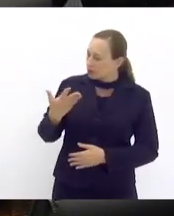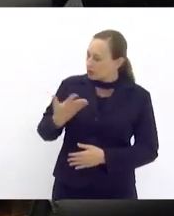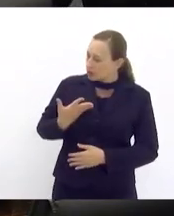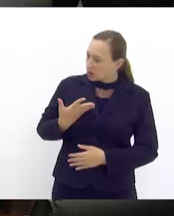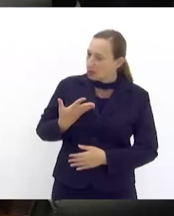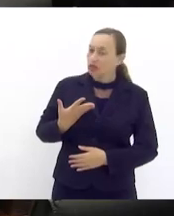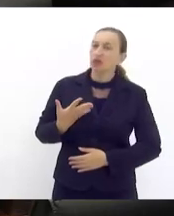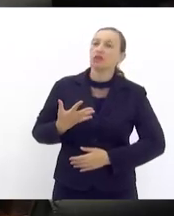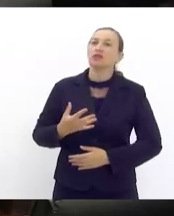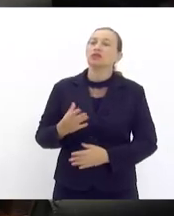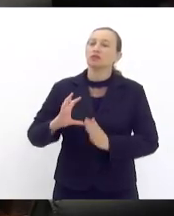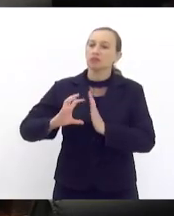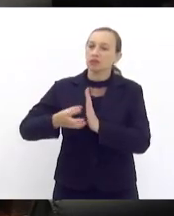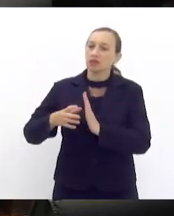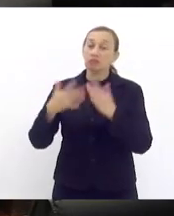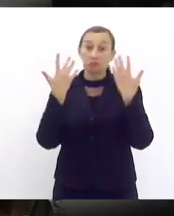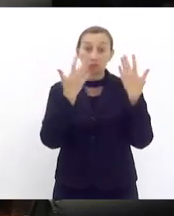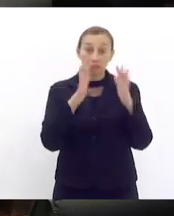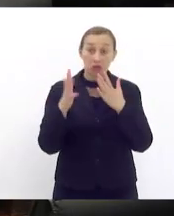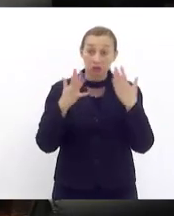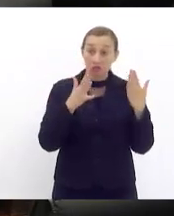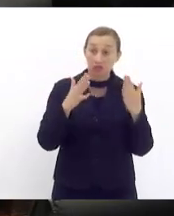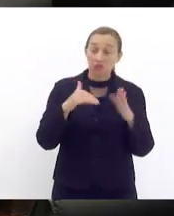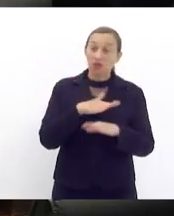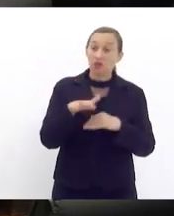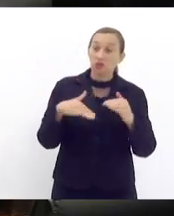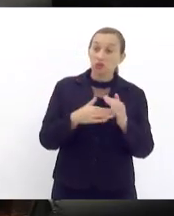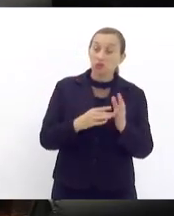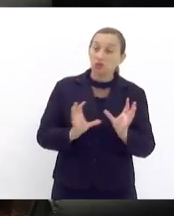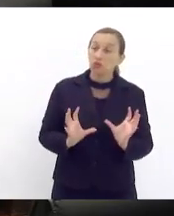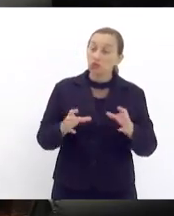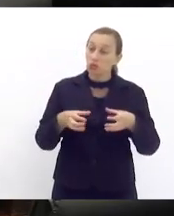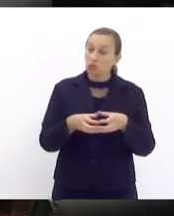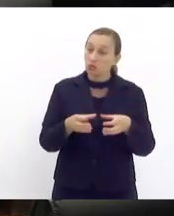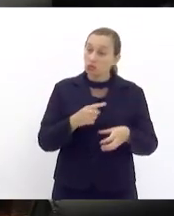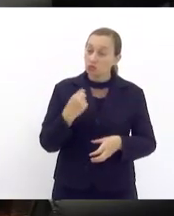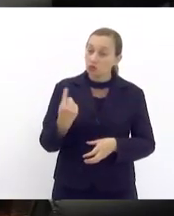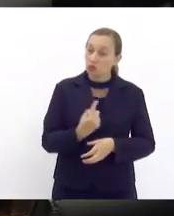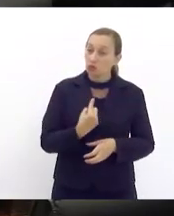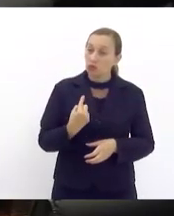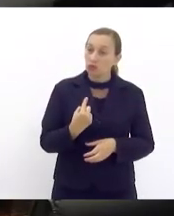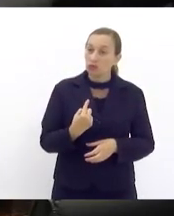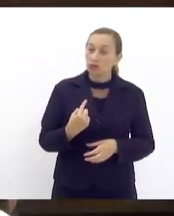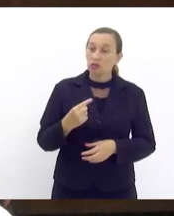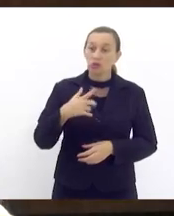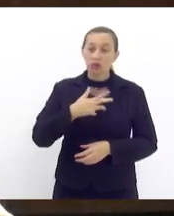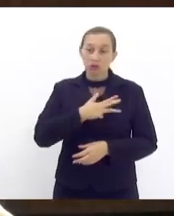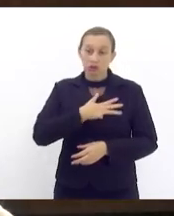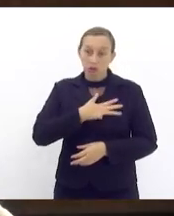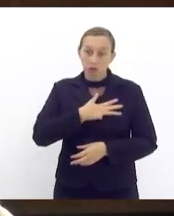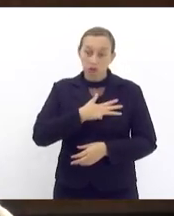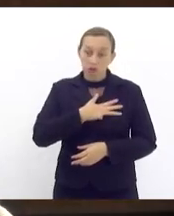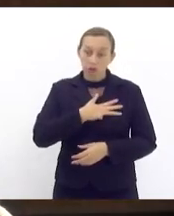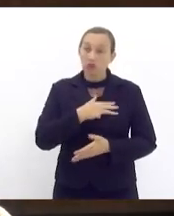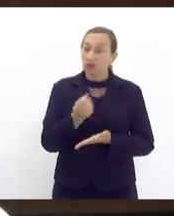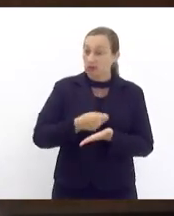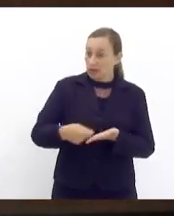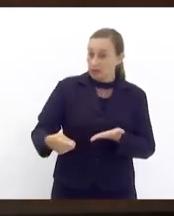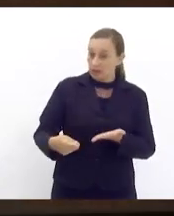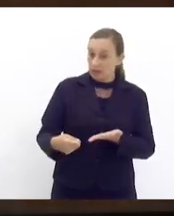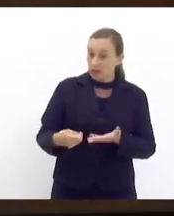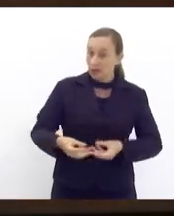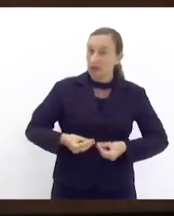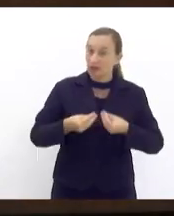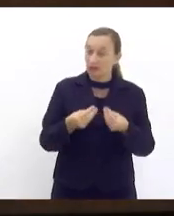partido saudá-la e toda a nossa bancada pelo fato do Lula ter assinado a medida que vai